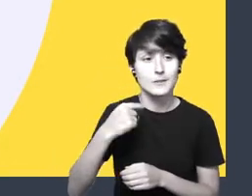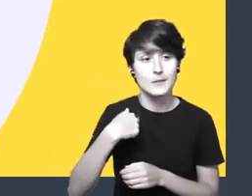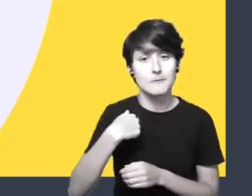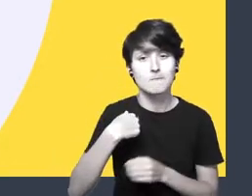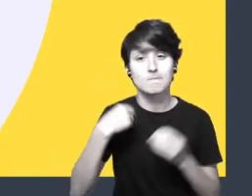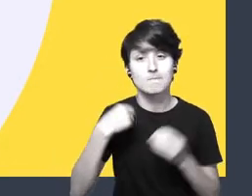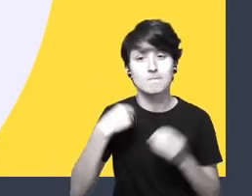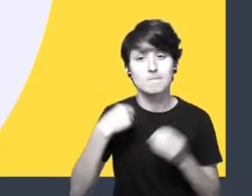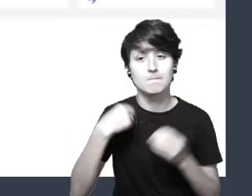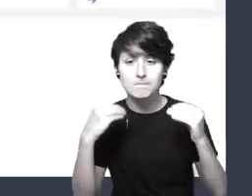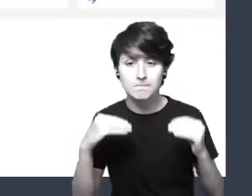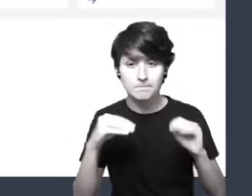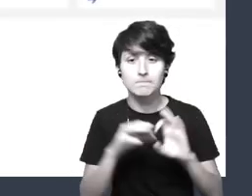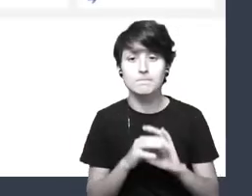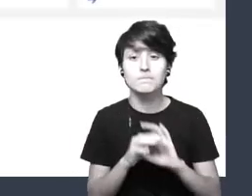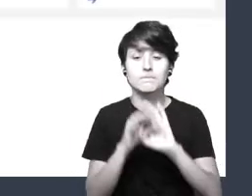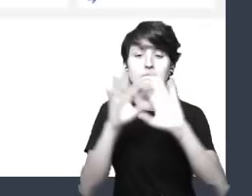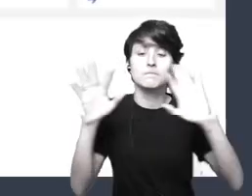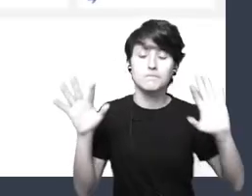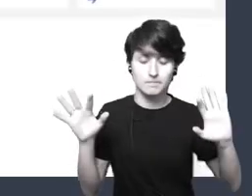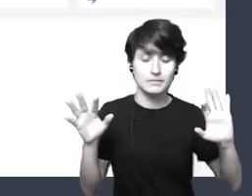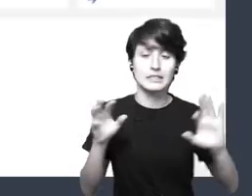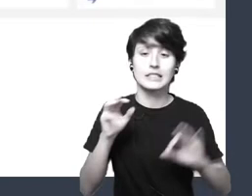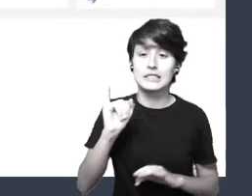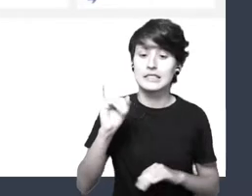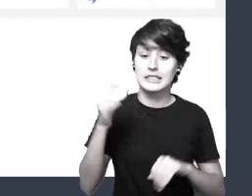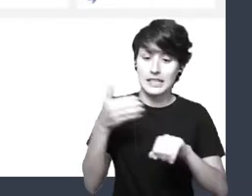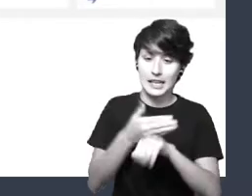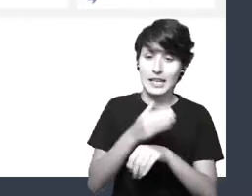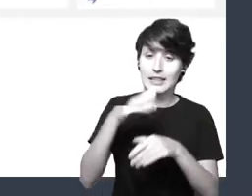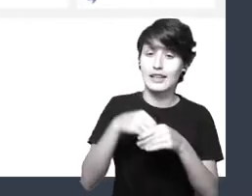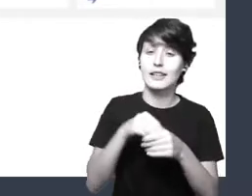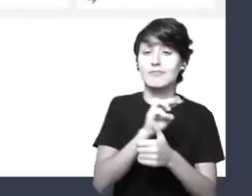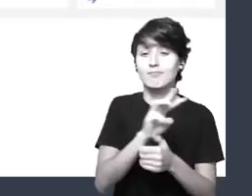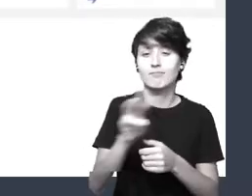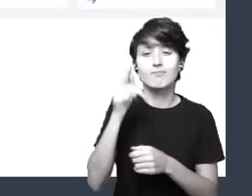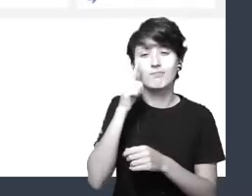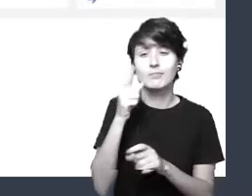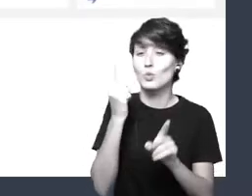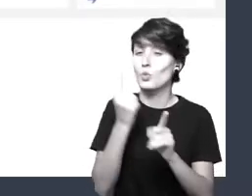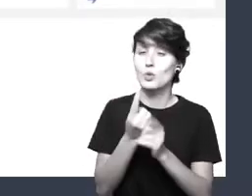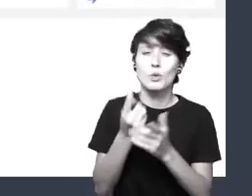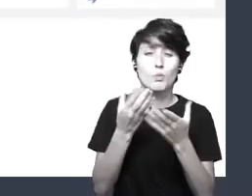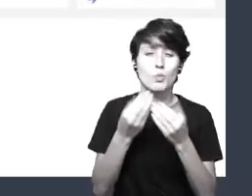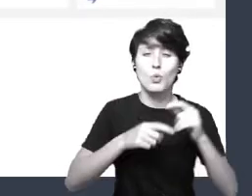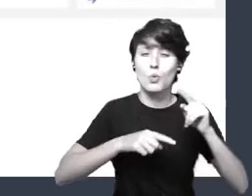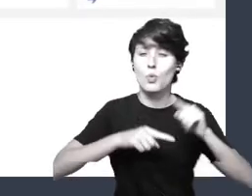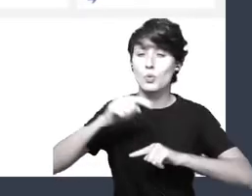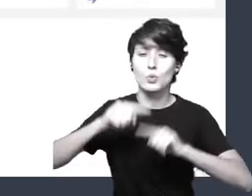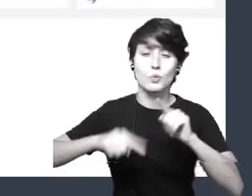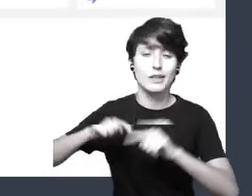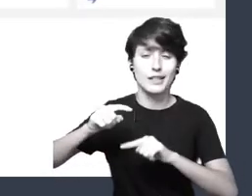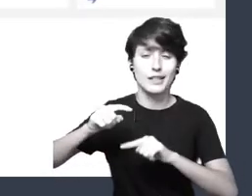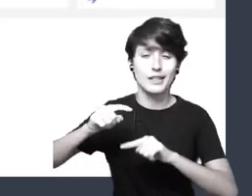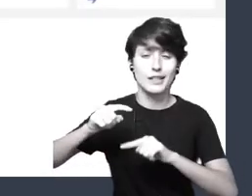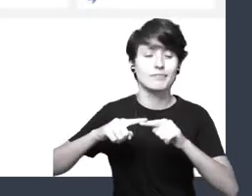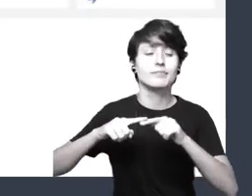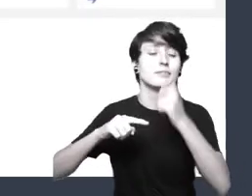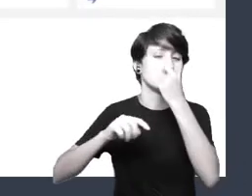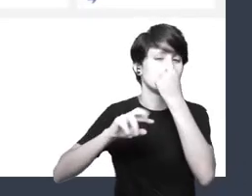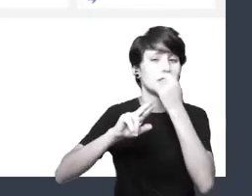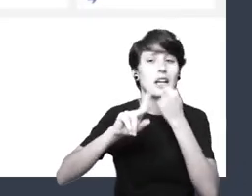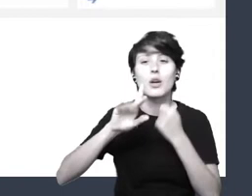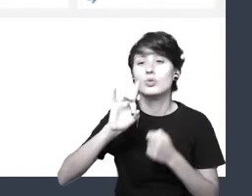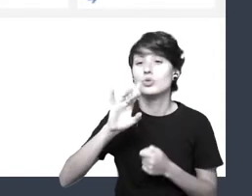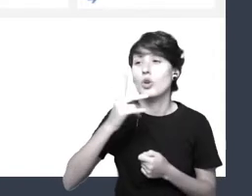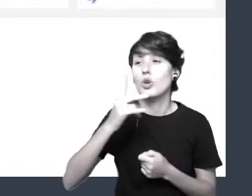disponível para vocês, em que quando você entra nesse site, você vai encontrar muito material. Você vai encontrar não só uma demonstração,